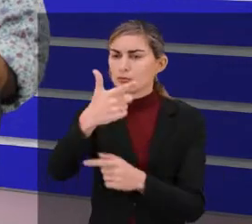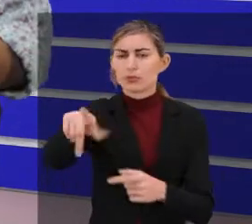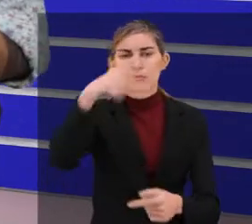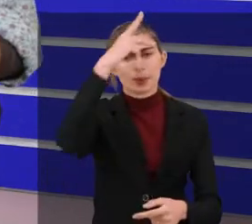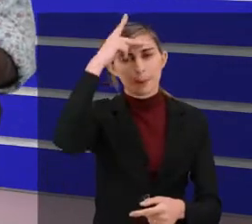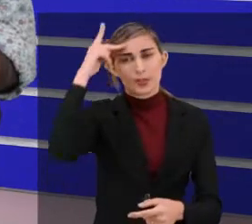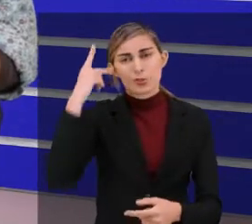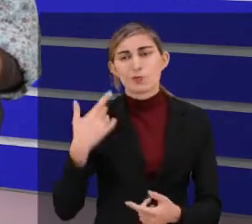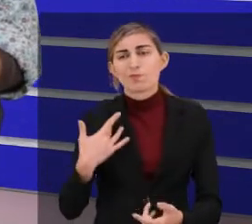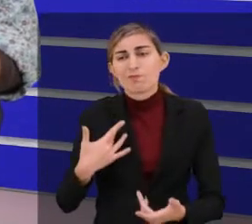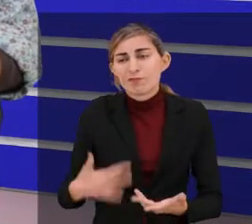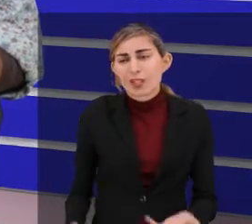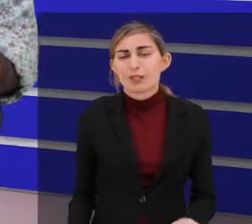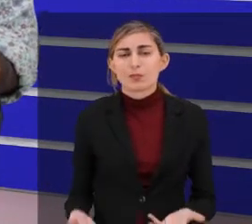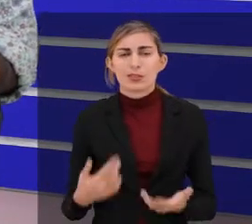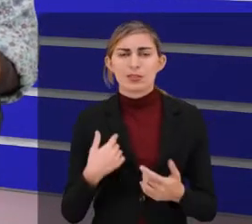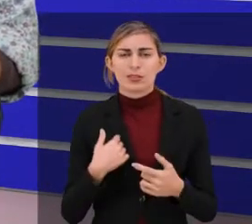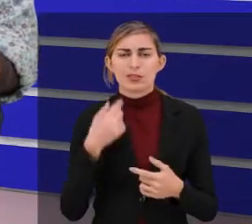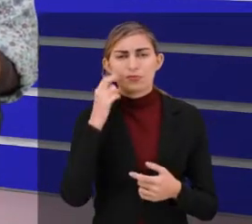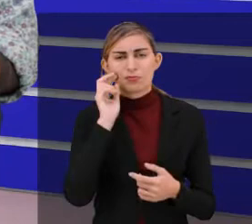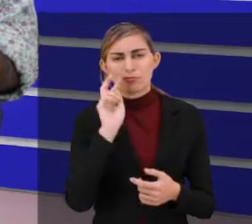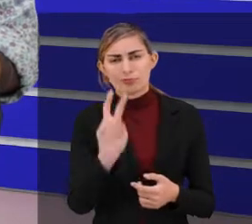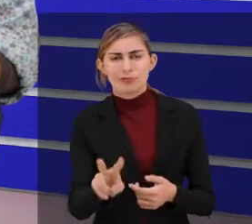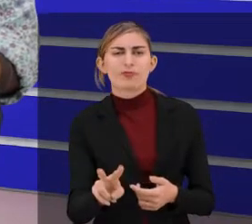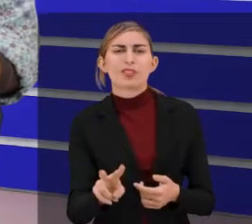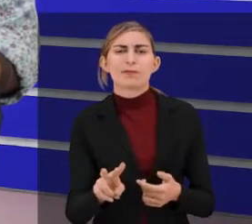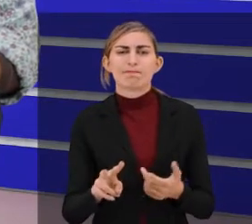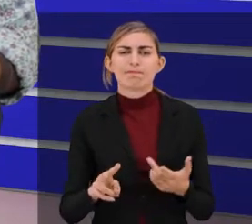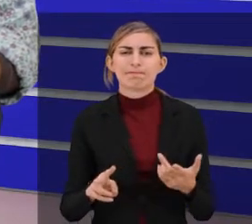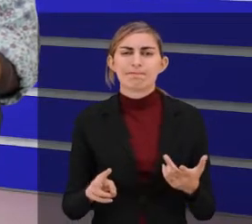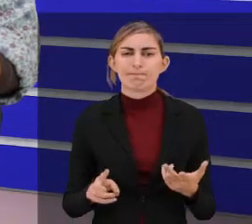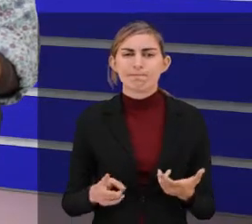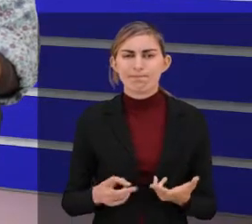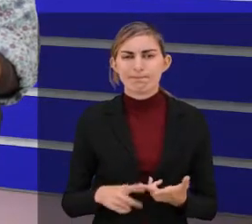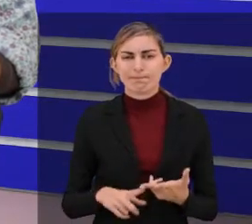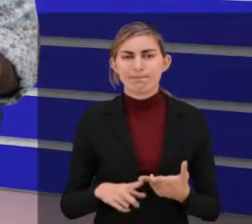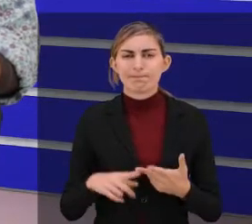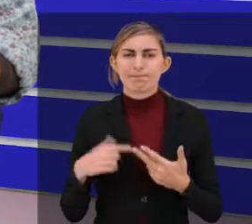E, infelizmente, a coerção, ela já vem,